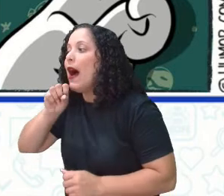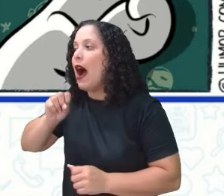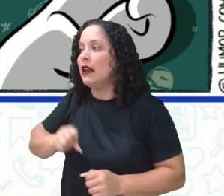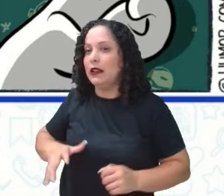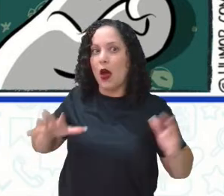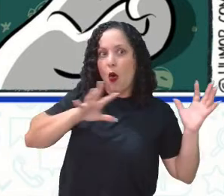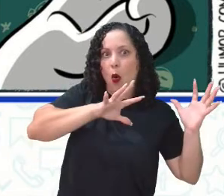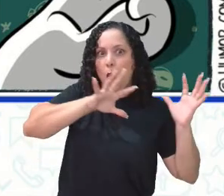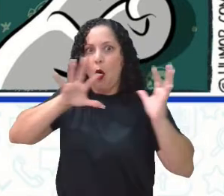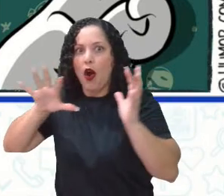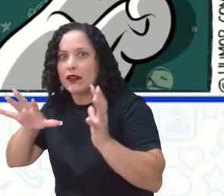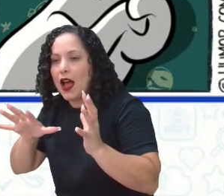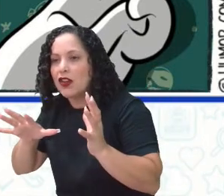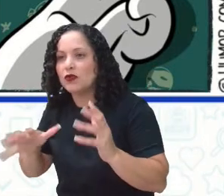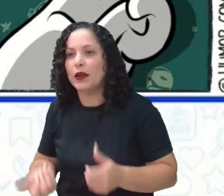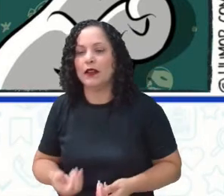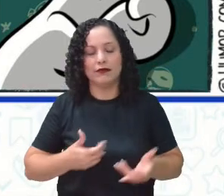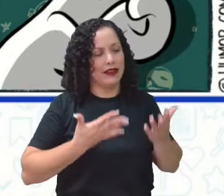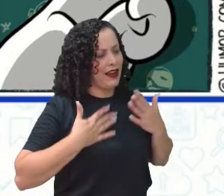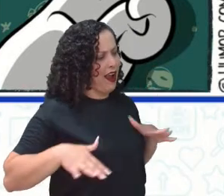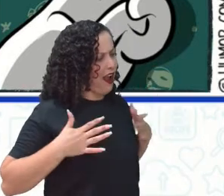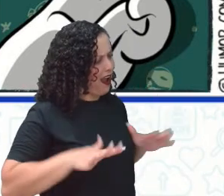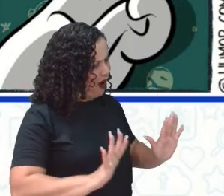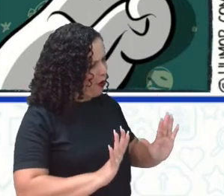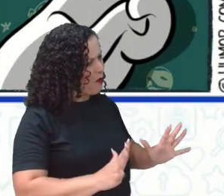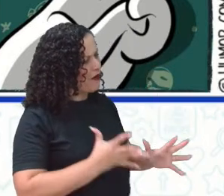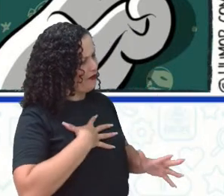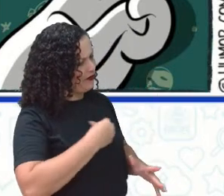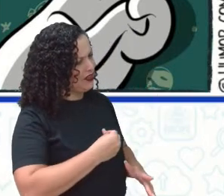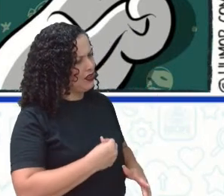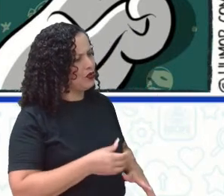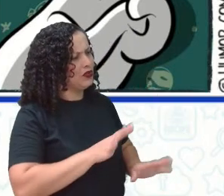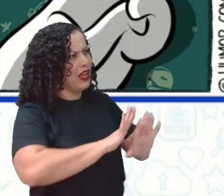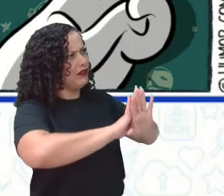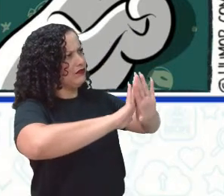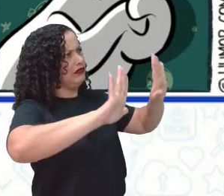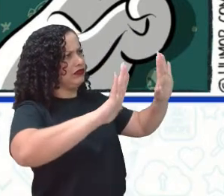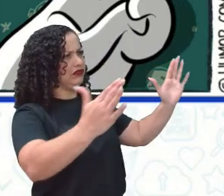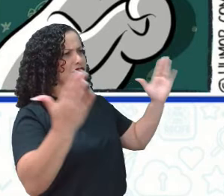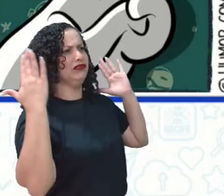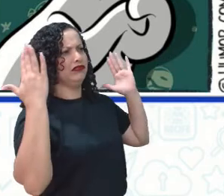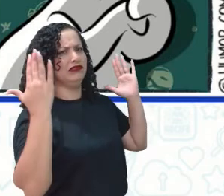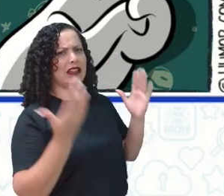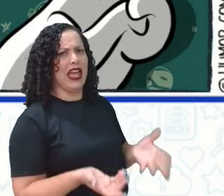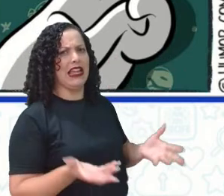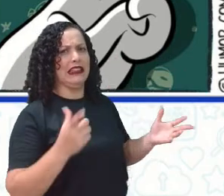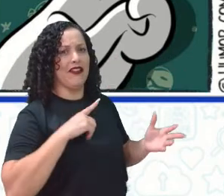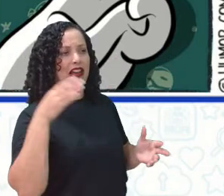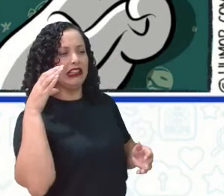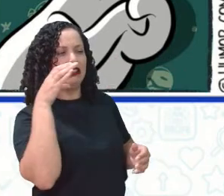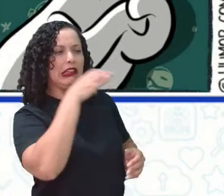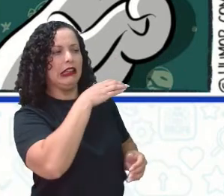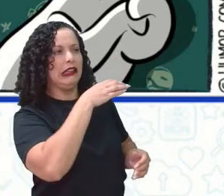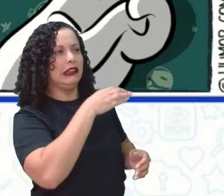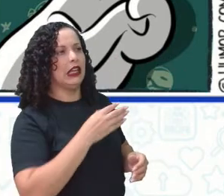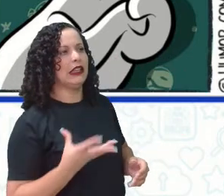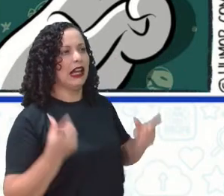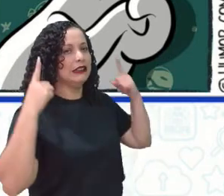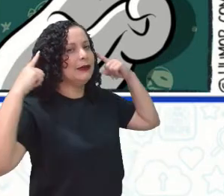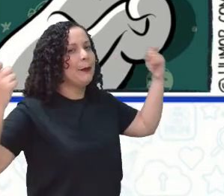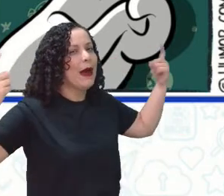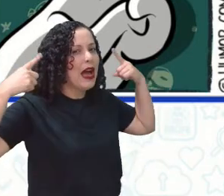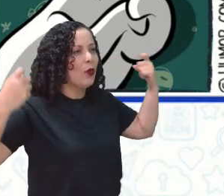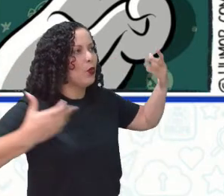os móveis da casa se dilataram por causa do calor. E agora que esfriou, estão estalando, né, fazendo